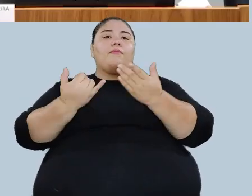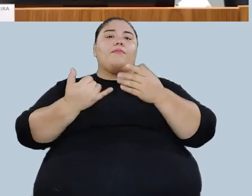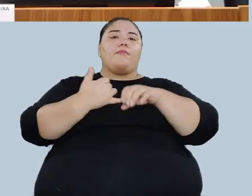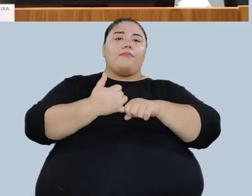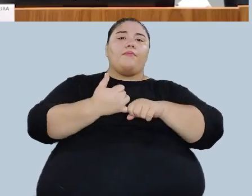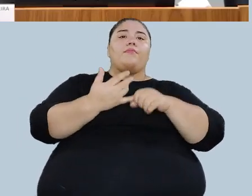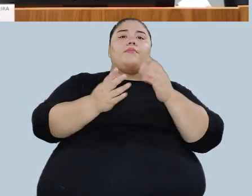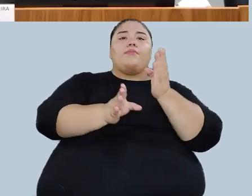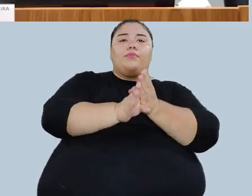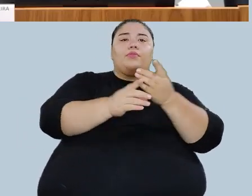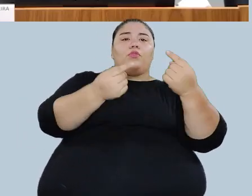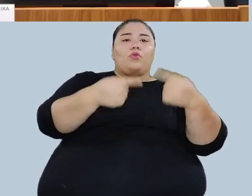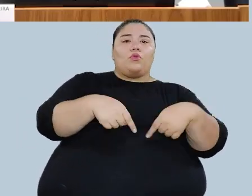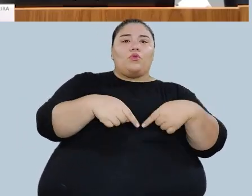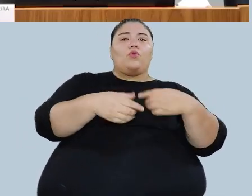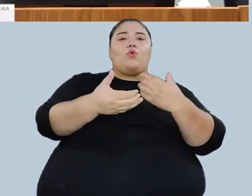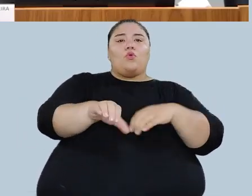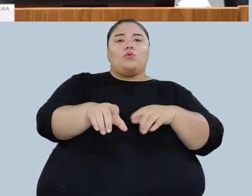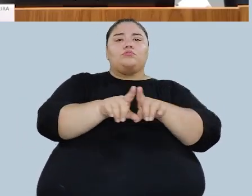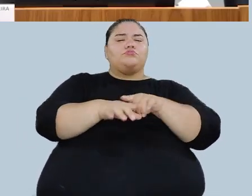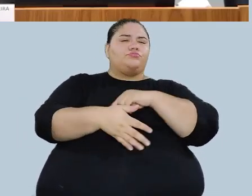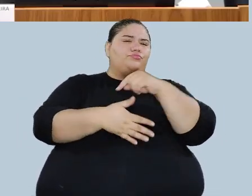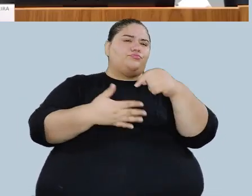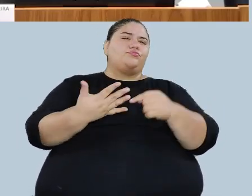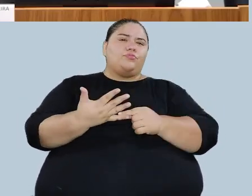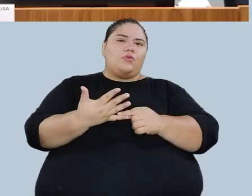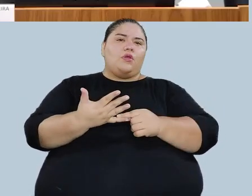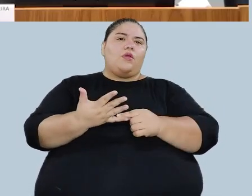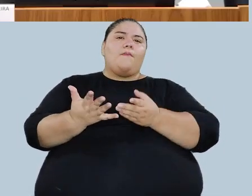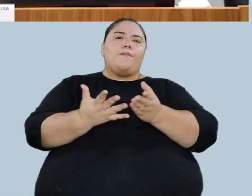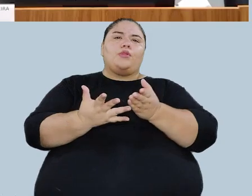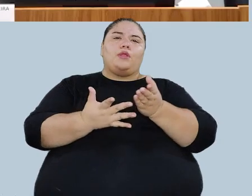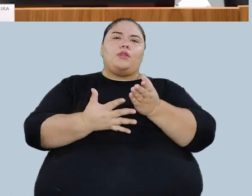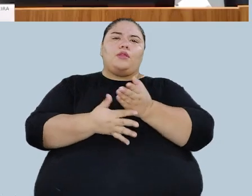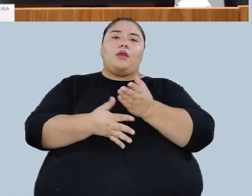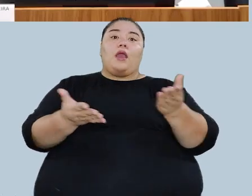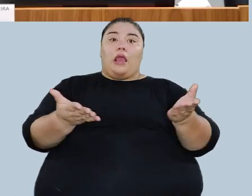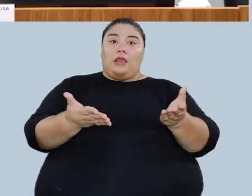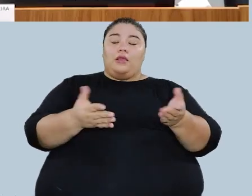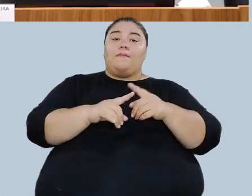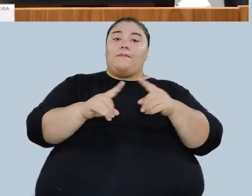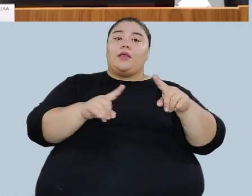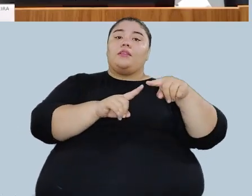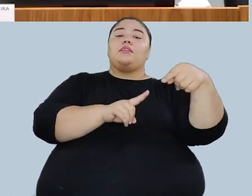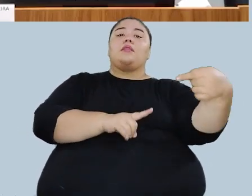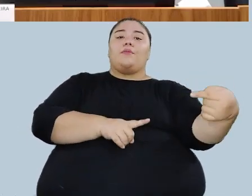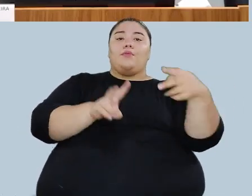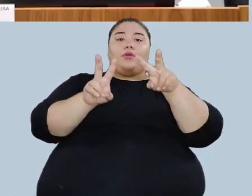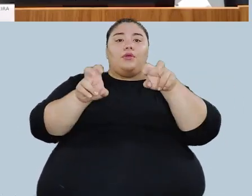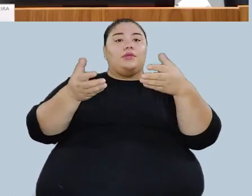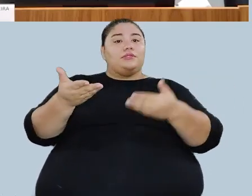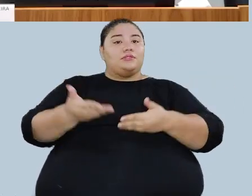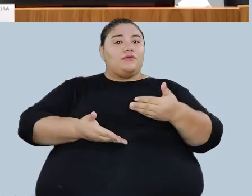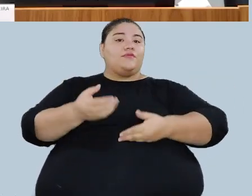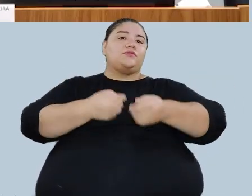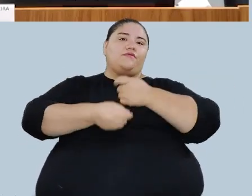concurso prognóstico. Então, essas outras modalidades, claro, não serão abordadas aqui, nós vamos tratar estritamente dos